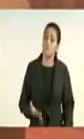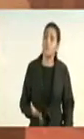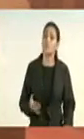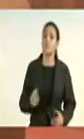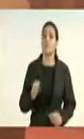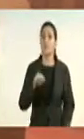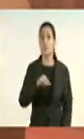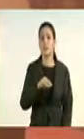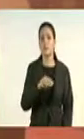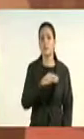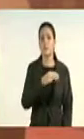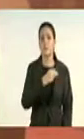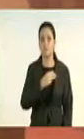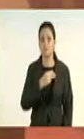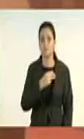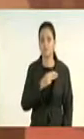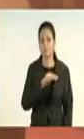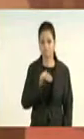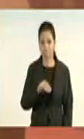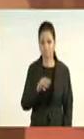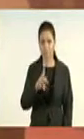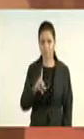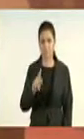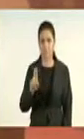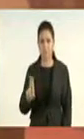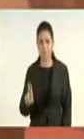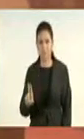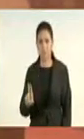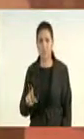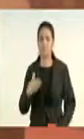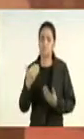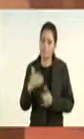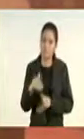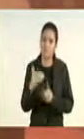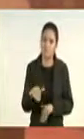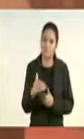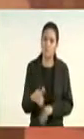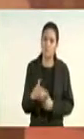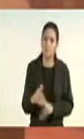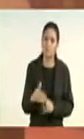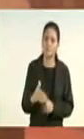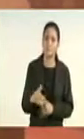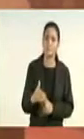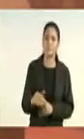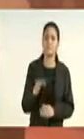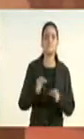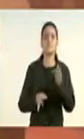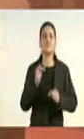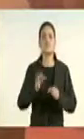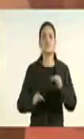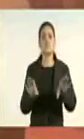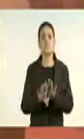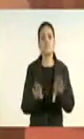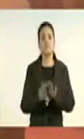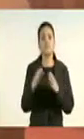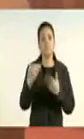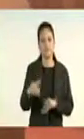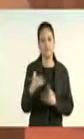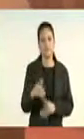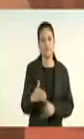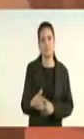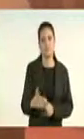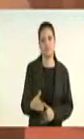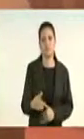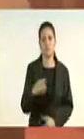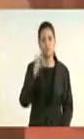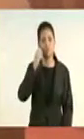se forem da advocacia pública, ingressam também através de concurso público, e da iniciativa privada precisa do